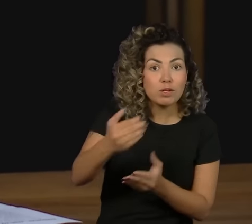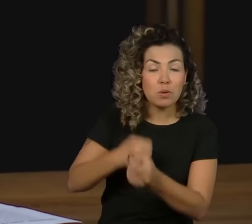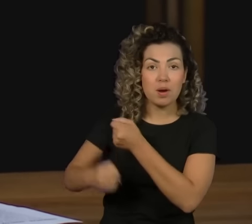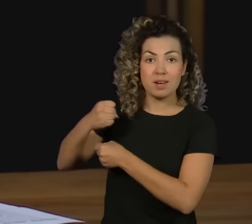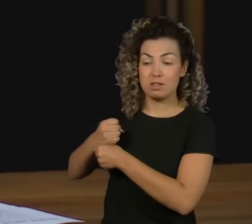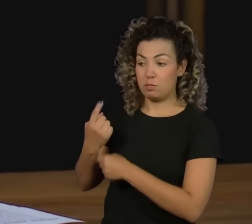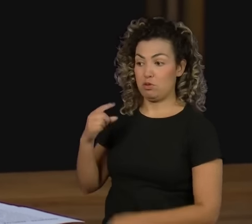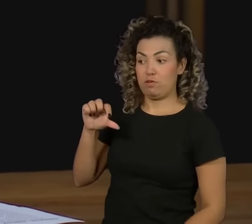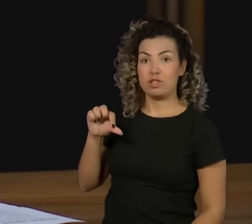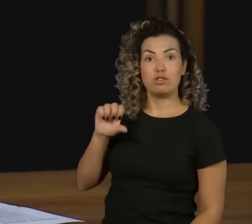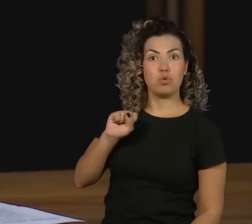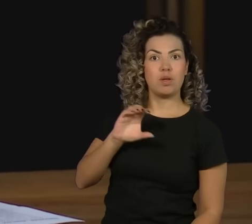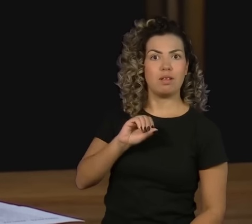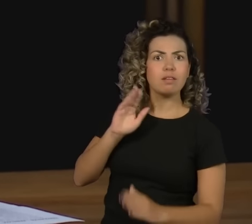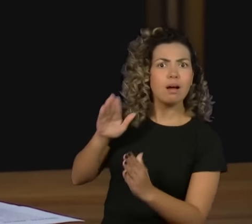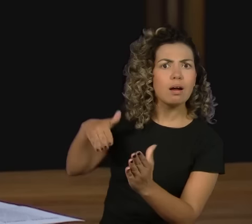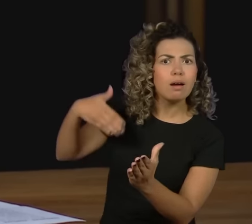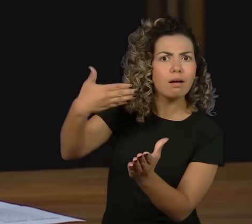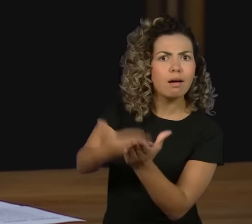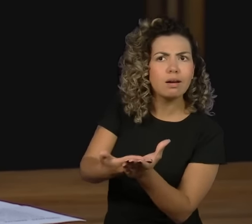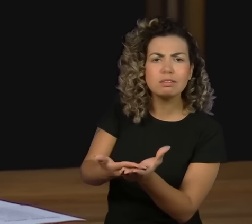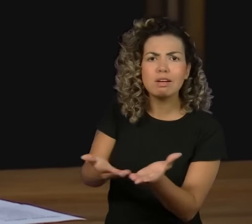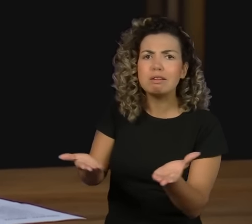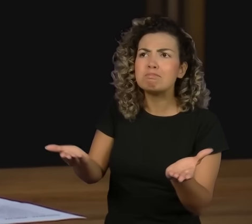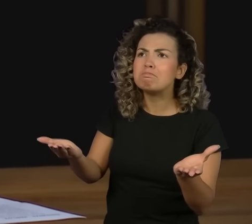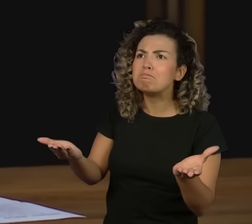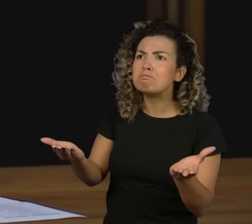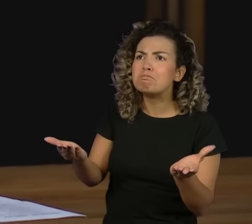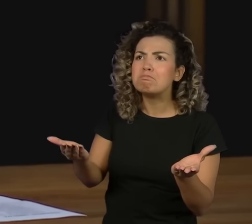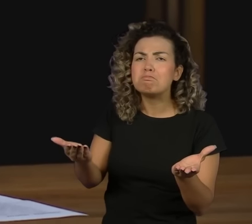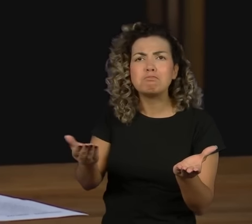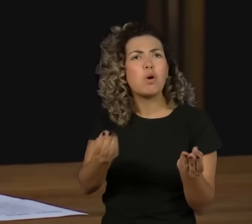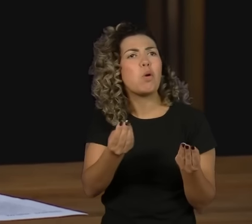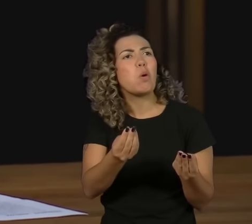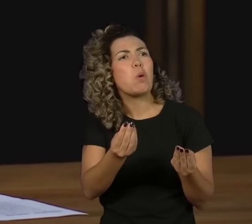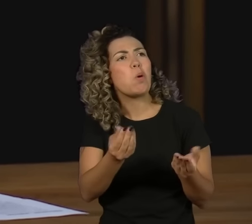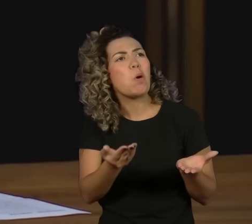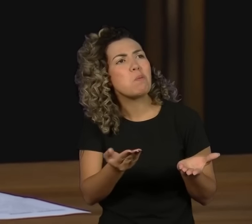Como que eu te defino, o Rogério? É um hacker, um